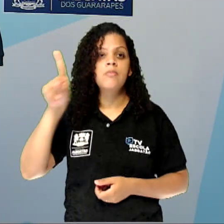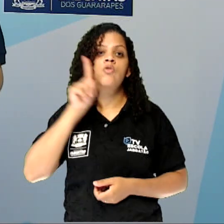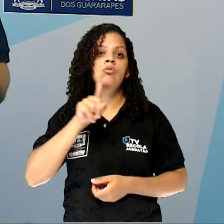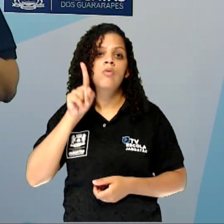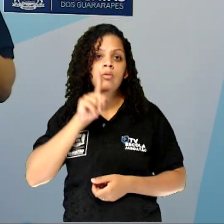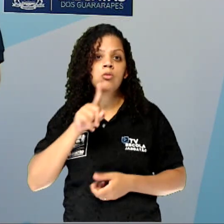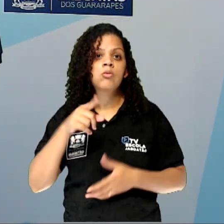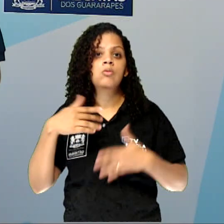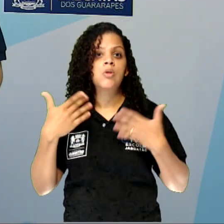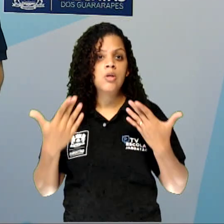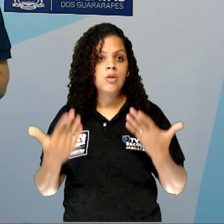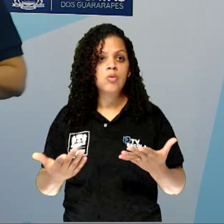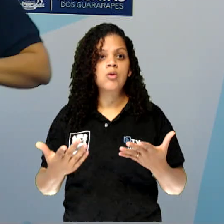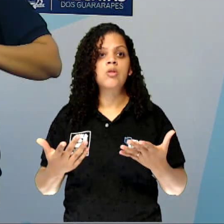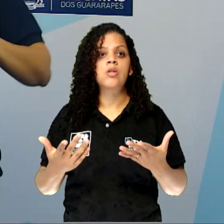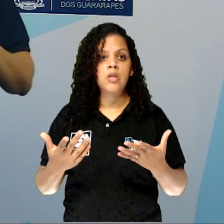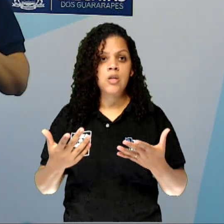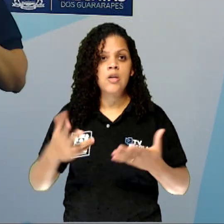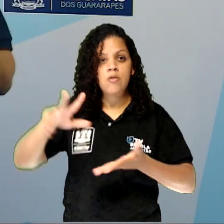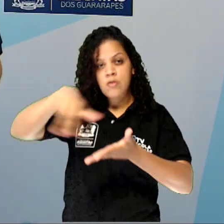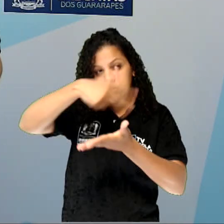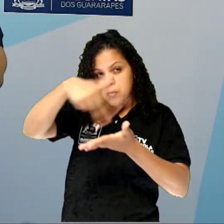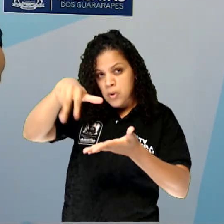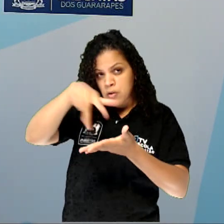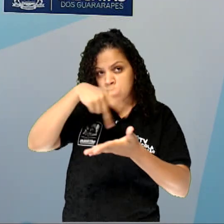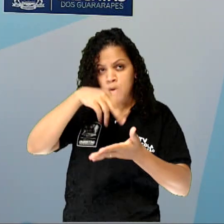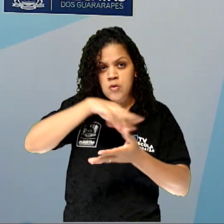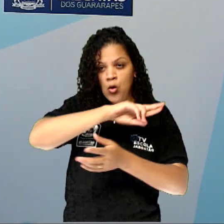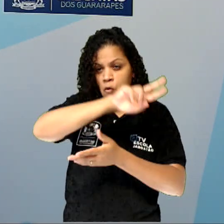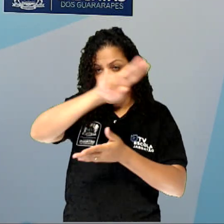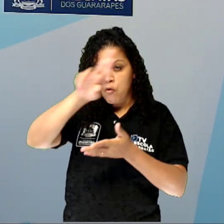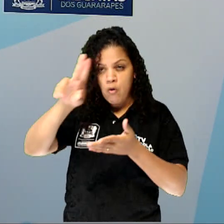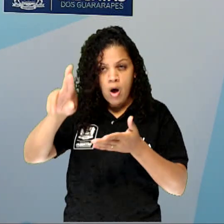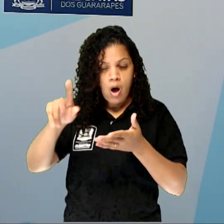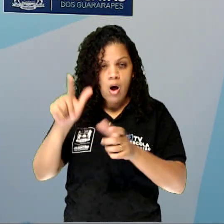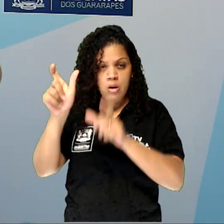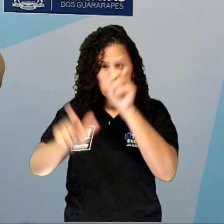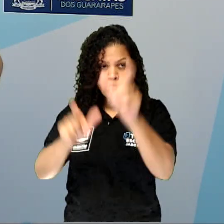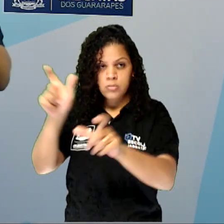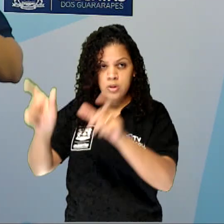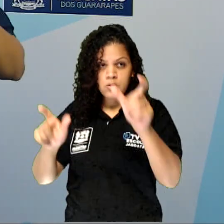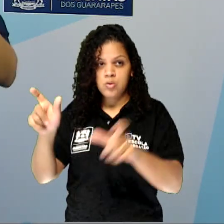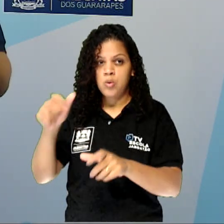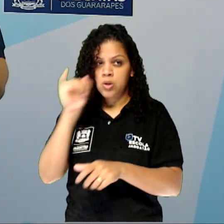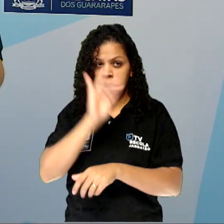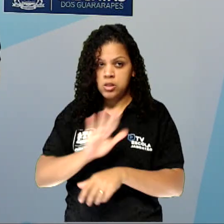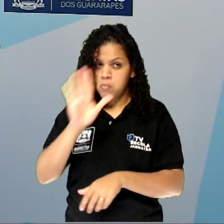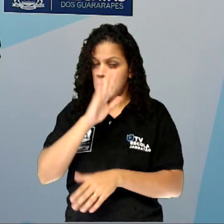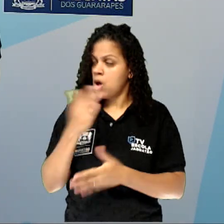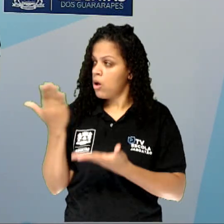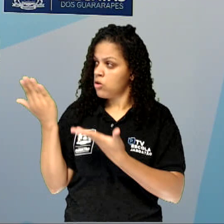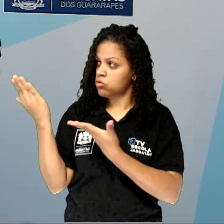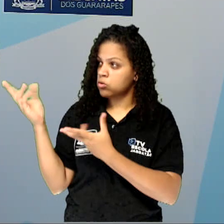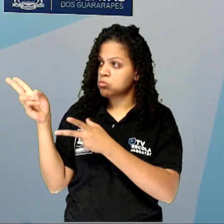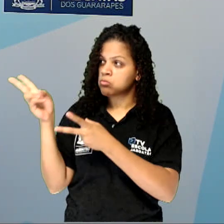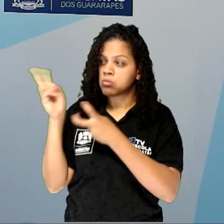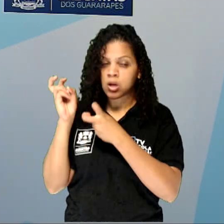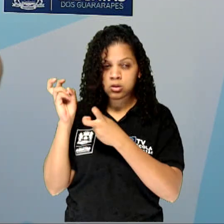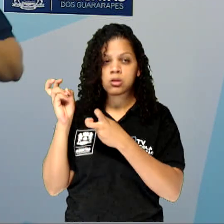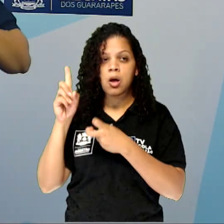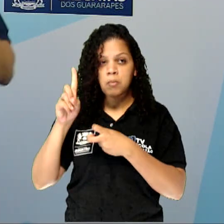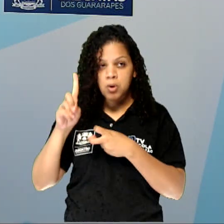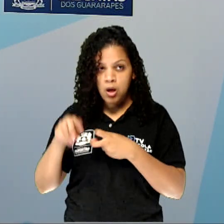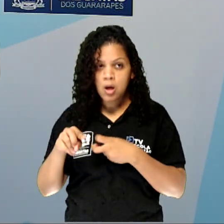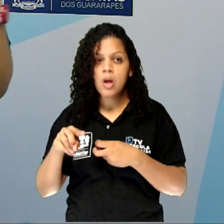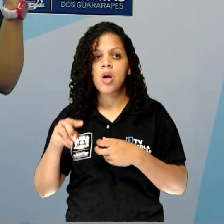instalações com múltiplos monitores. Então, aí como essa imagem que vocês estão vendo aí é justamente uma das obras dele, né?